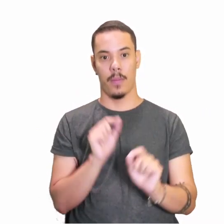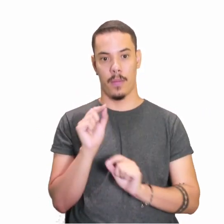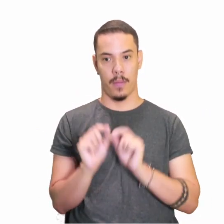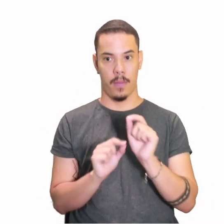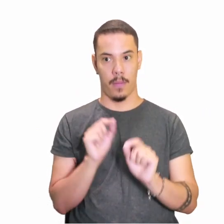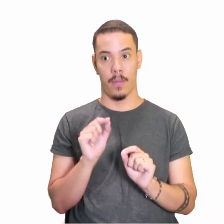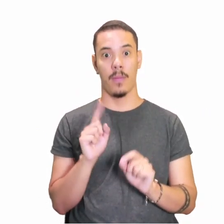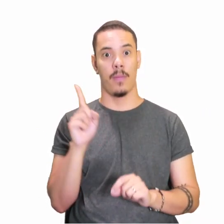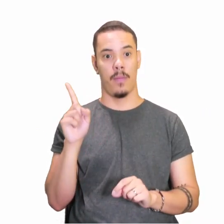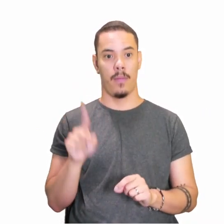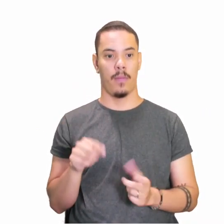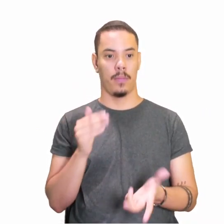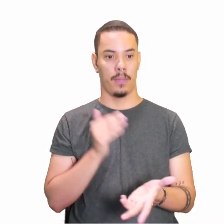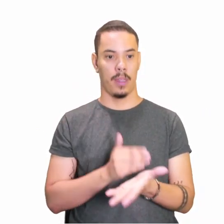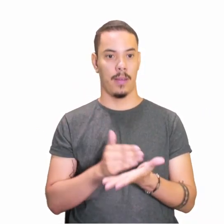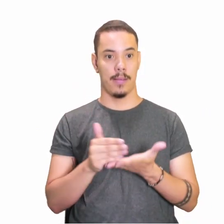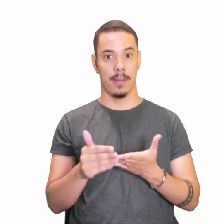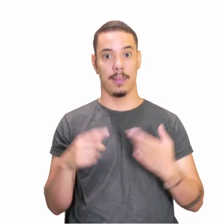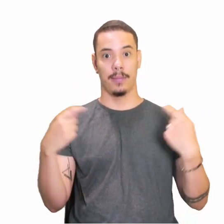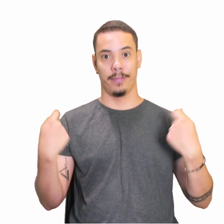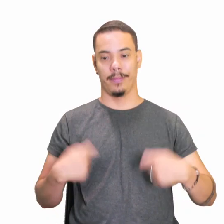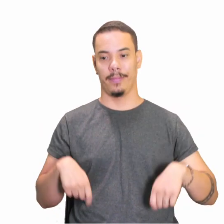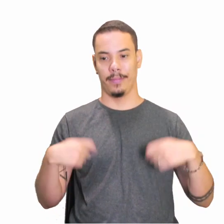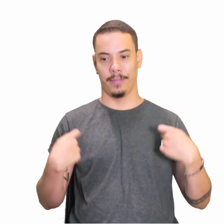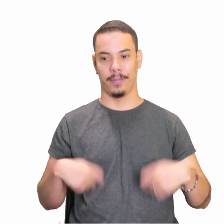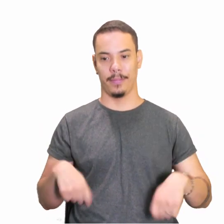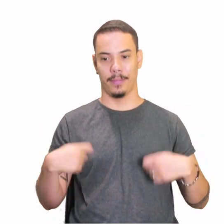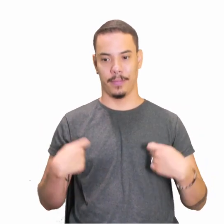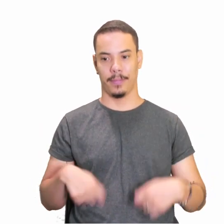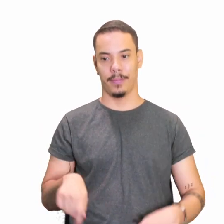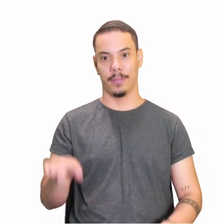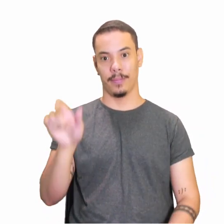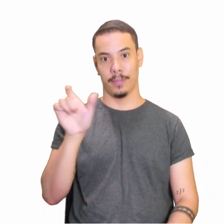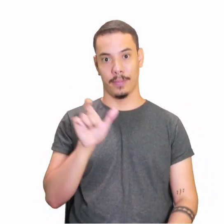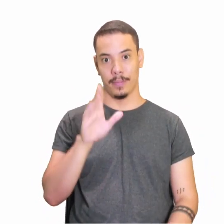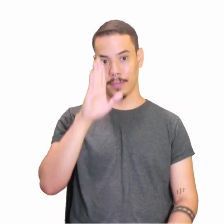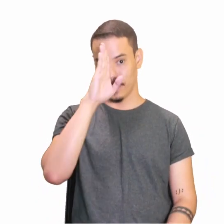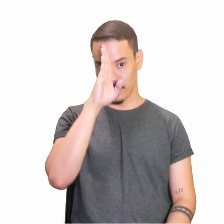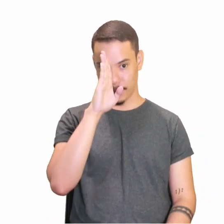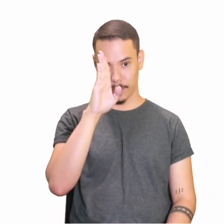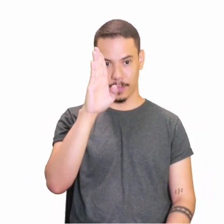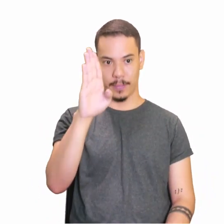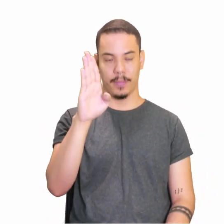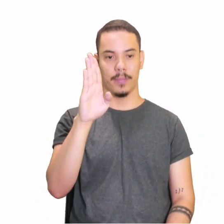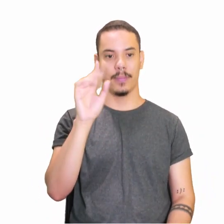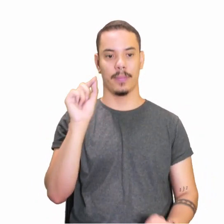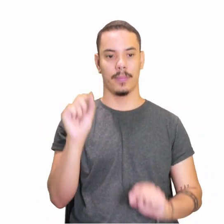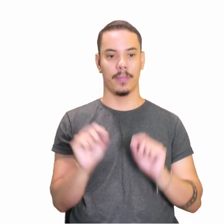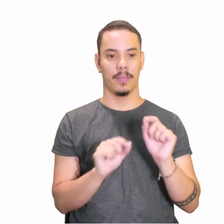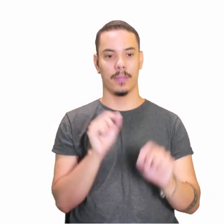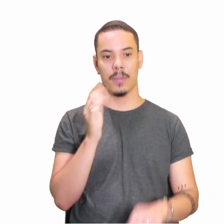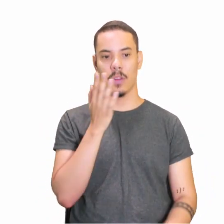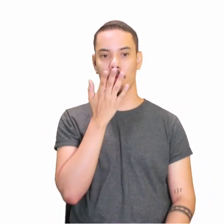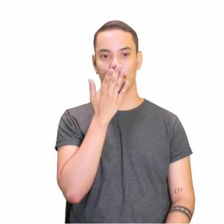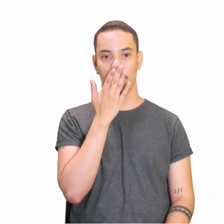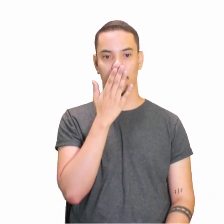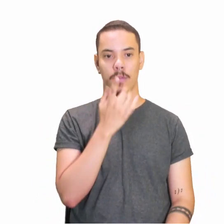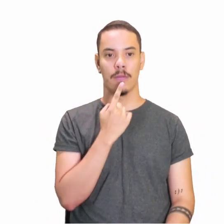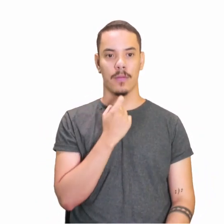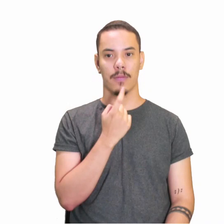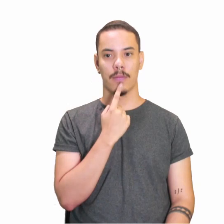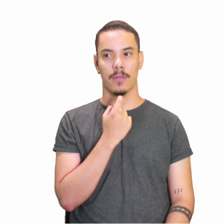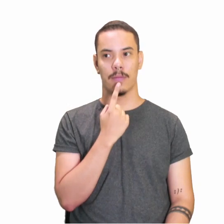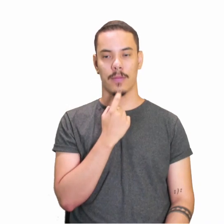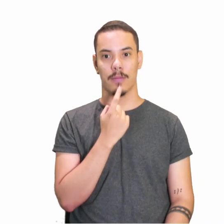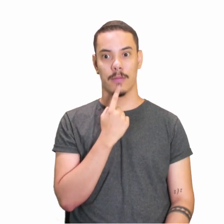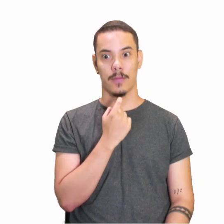da necessidade. Nós vamos destacar a palavra-chave para você aqui, que é, vamos pegar a cor vermelha, né, vamos ver se essa